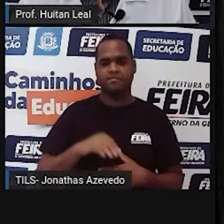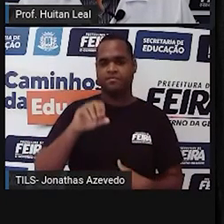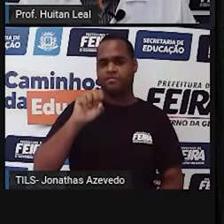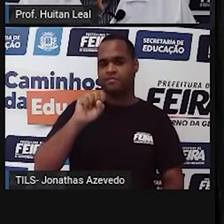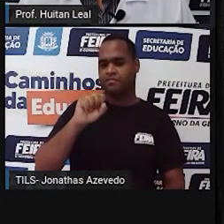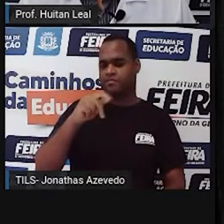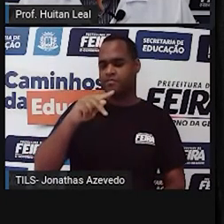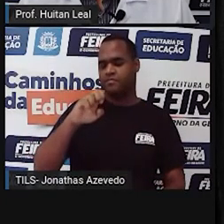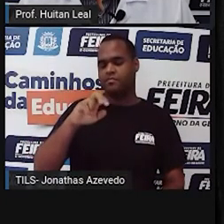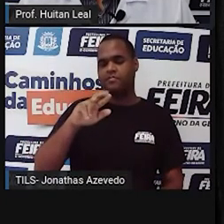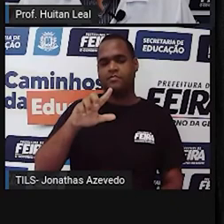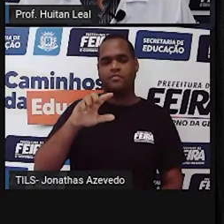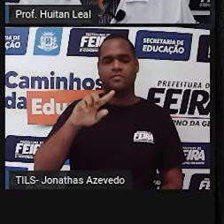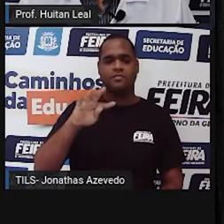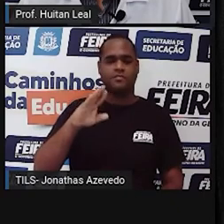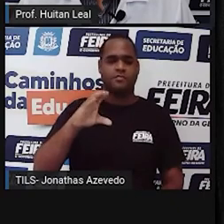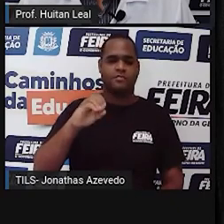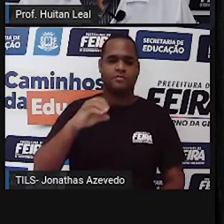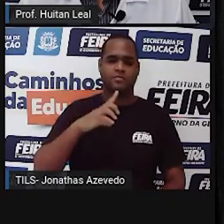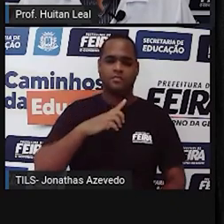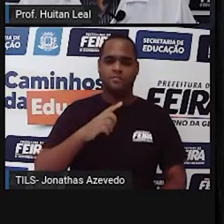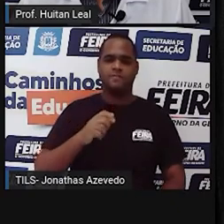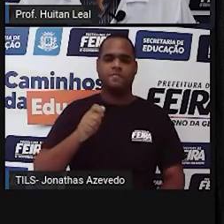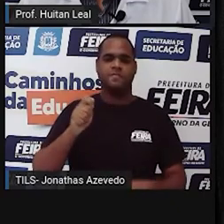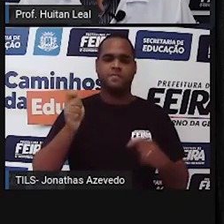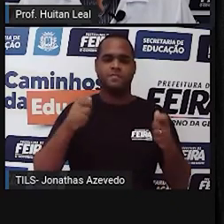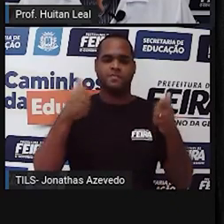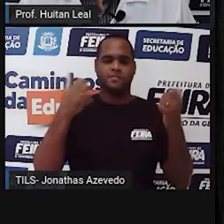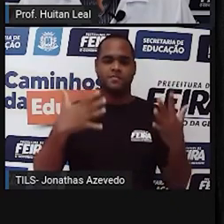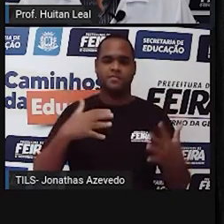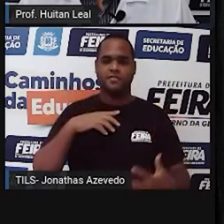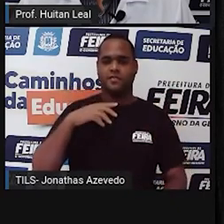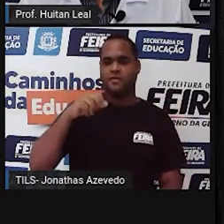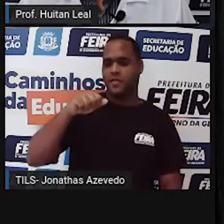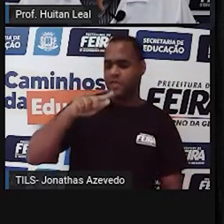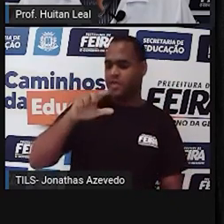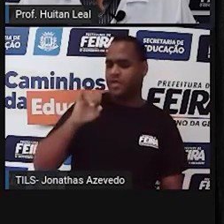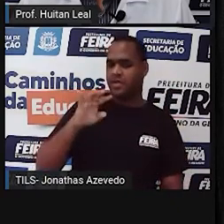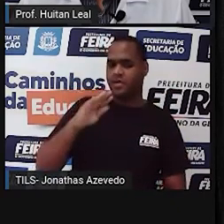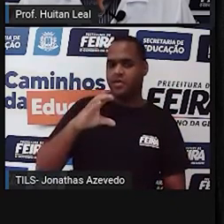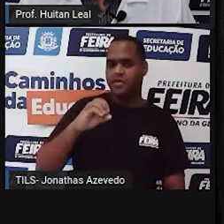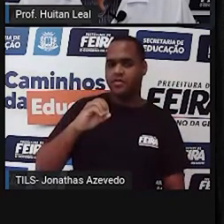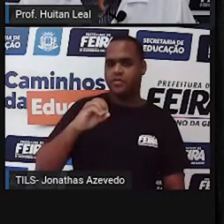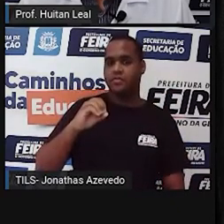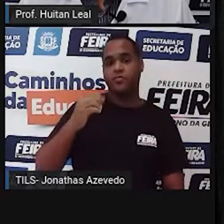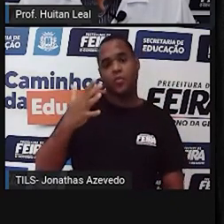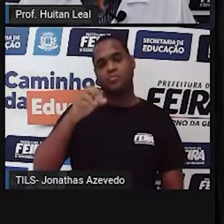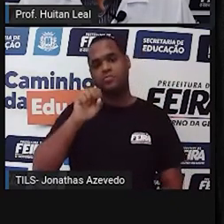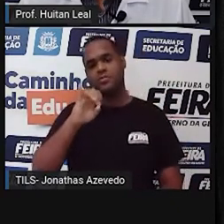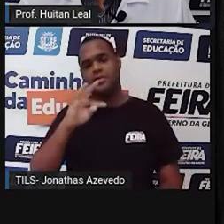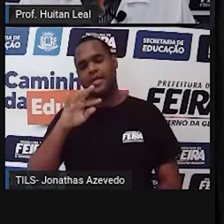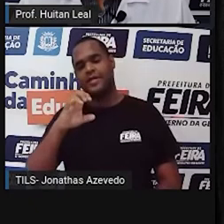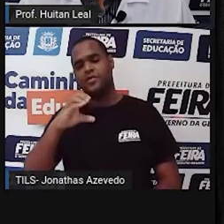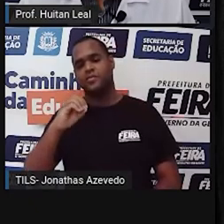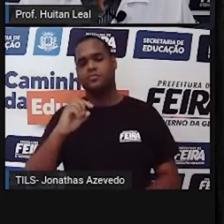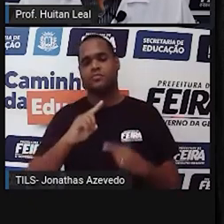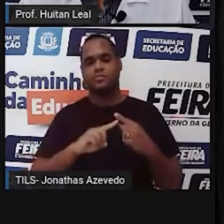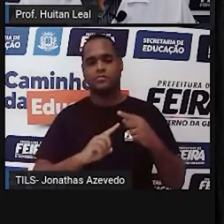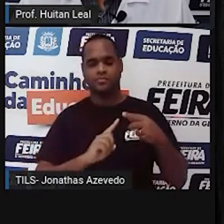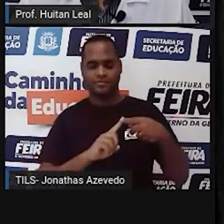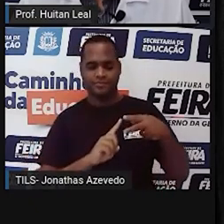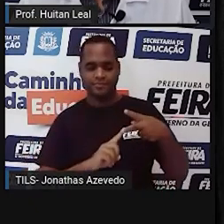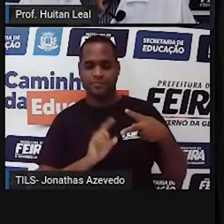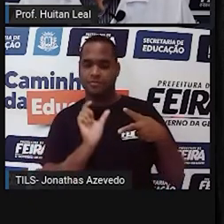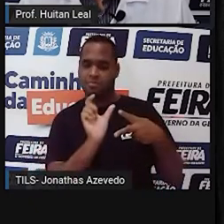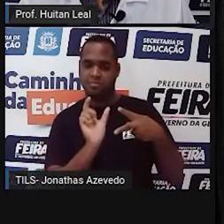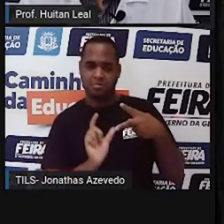Superlativo. O grau superlativo pode ser analítico e sintético. Analítico, quando ele é formado por duas palavras, e